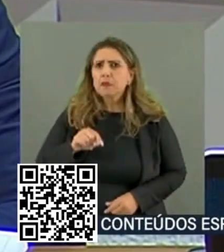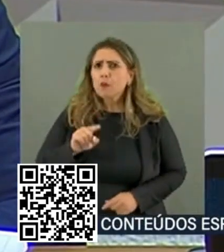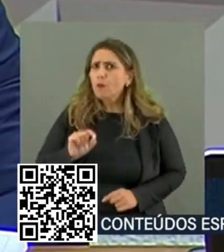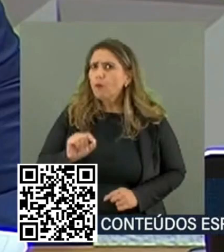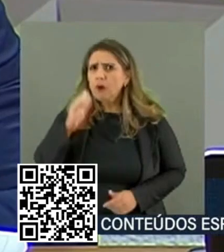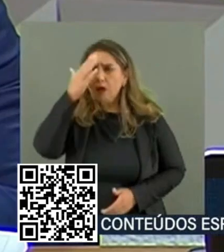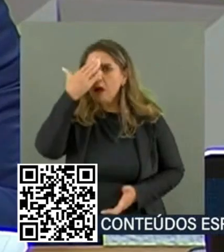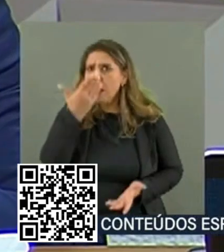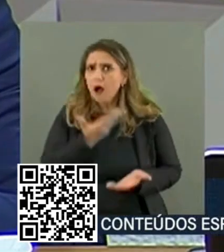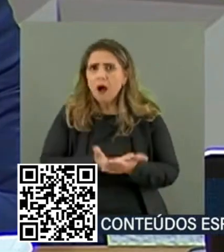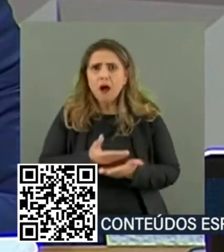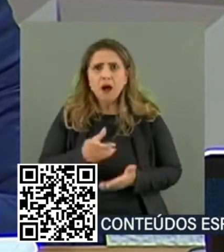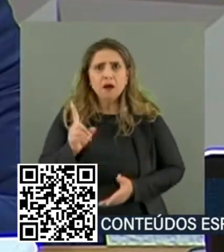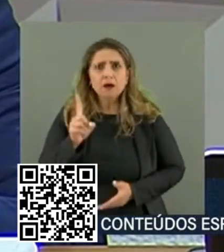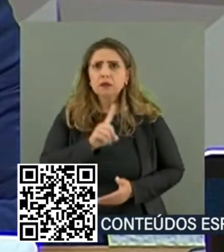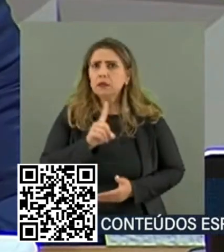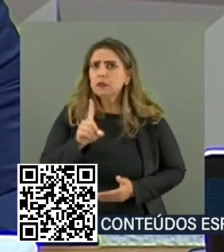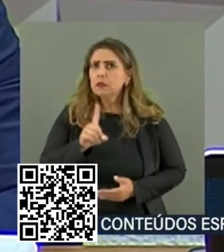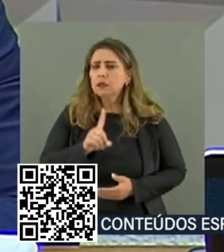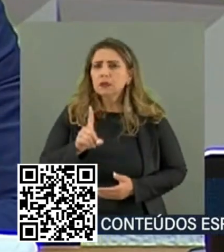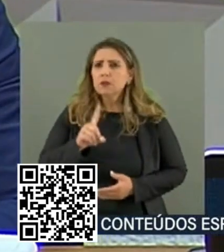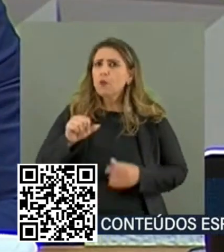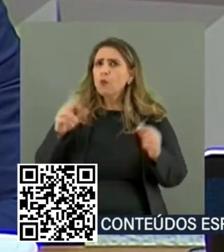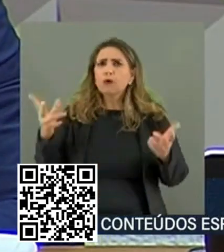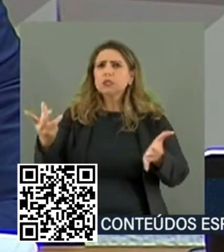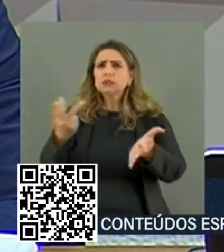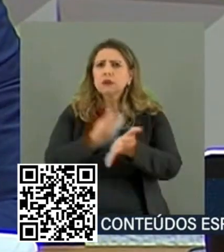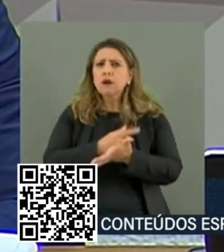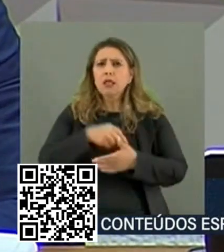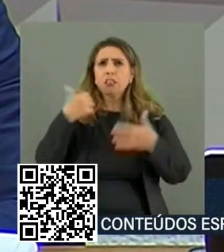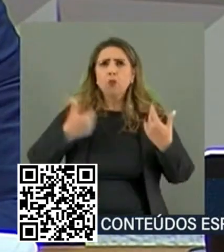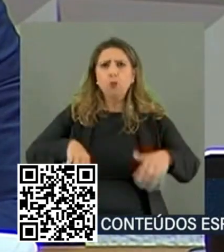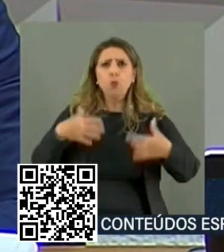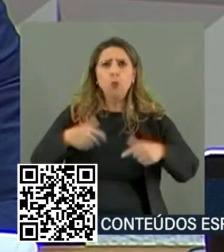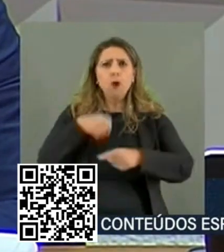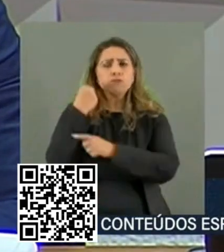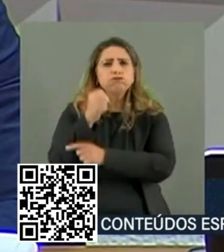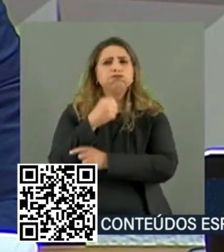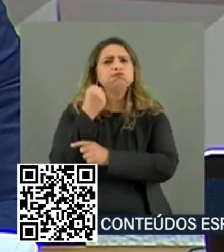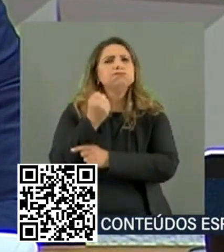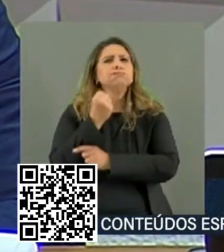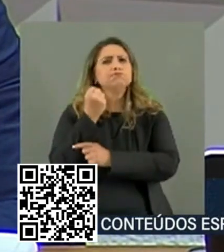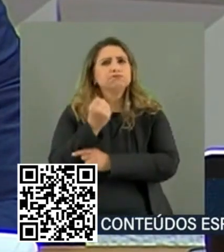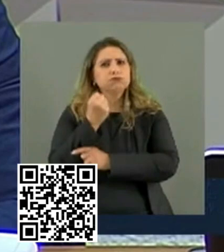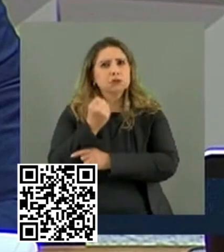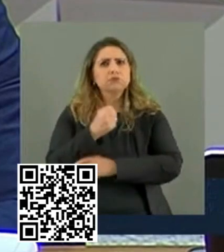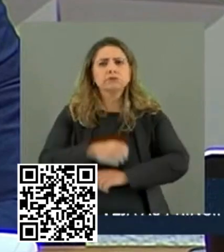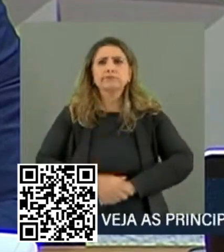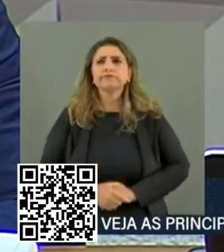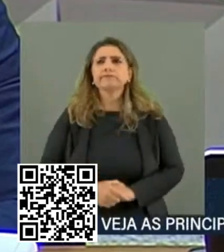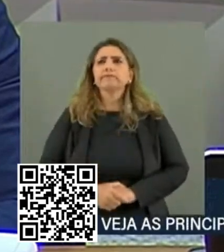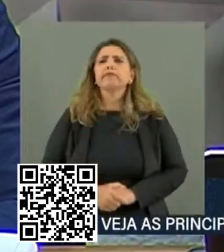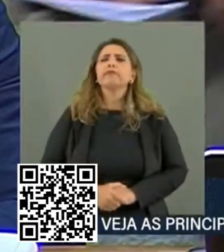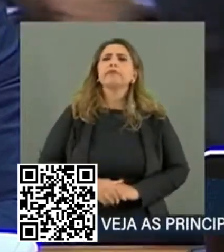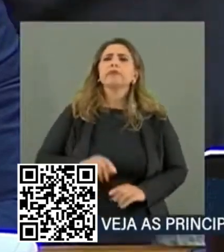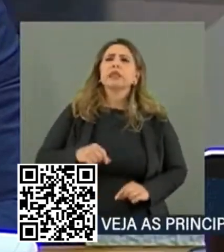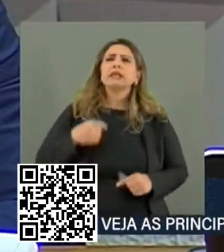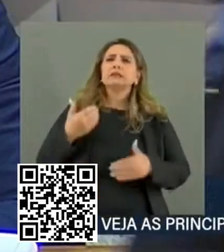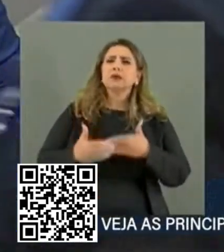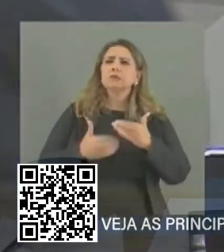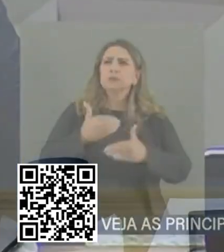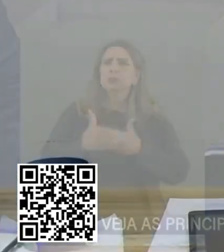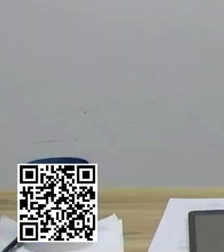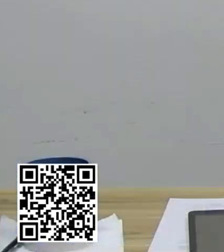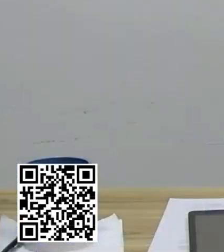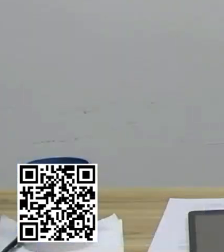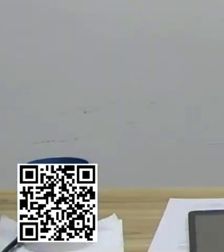dada a gravidade daquele momento. E aí, portanto, inicio dizendo que cada pequeno ato administrativo